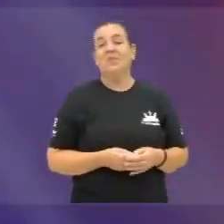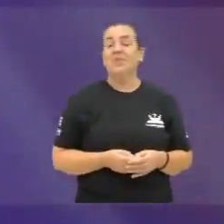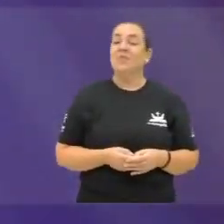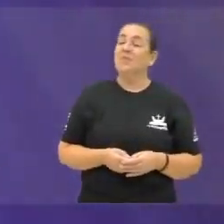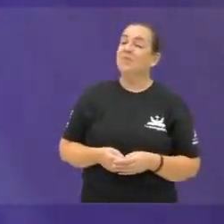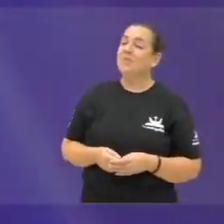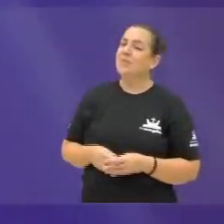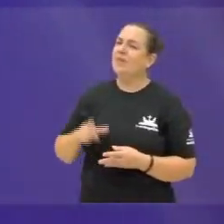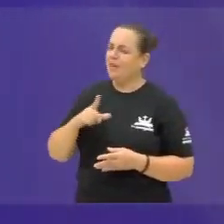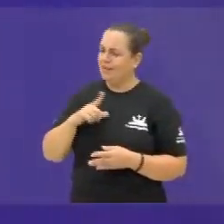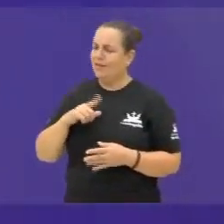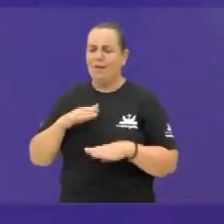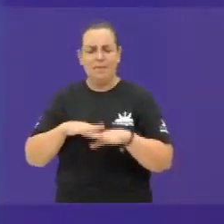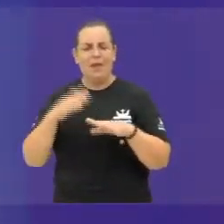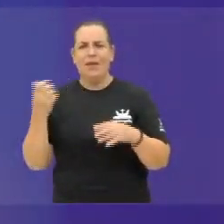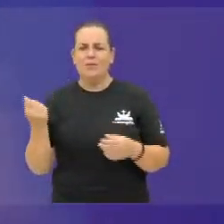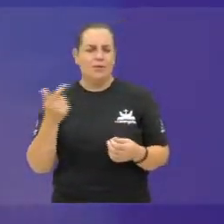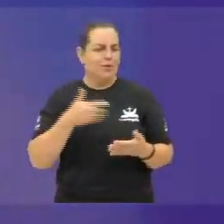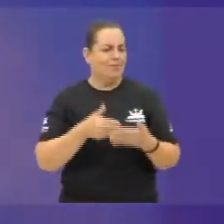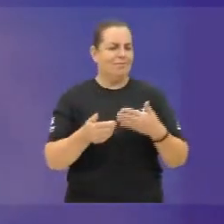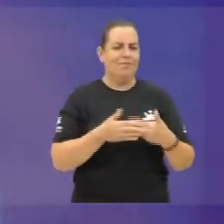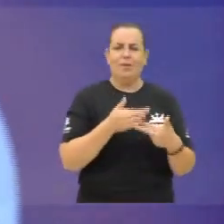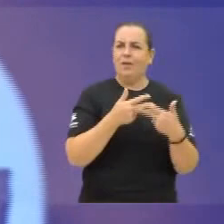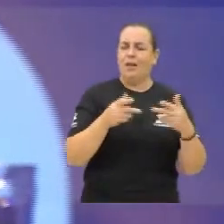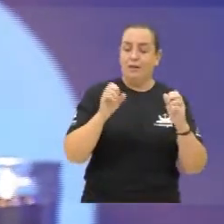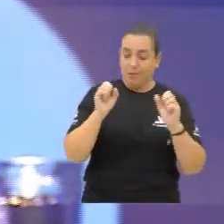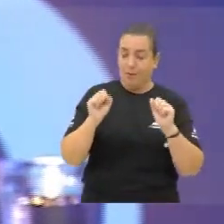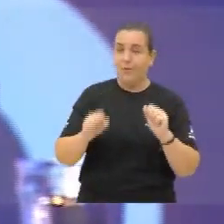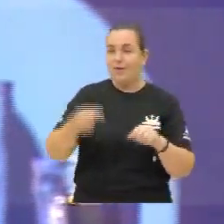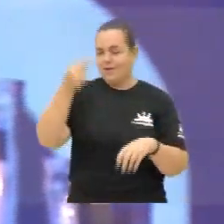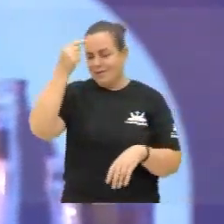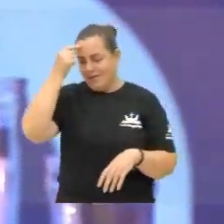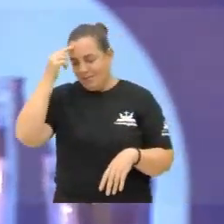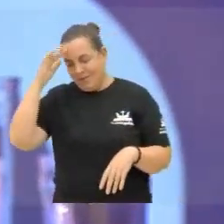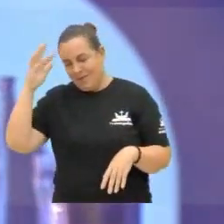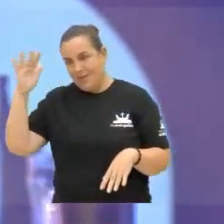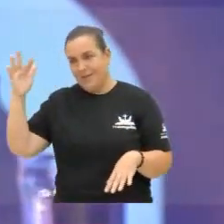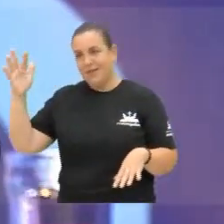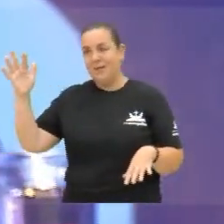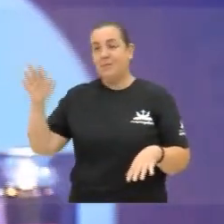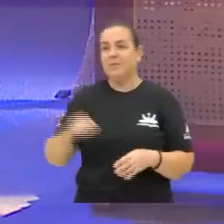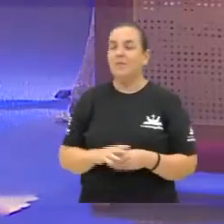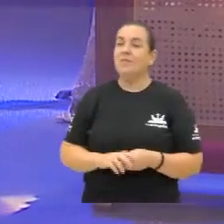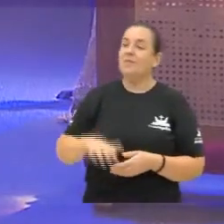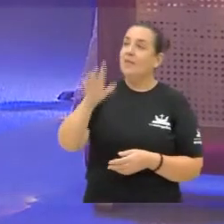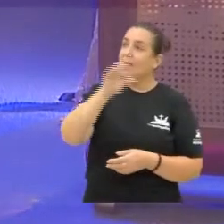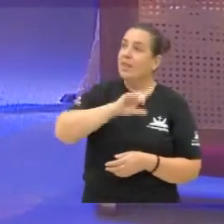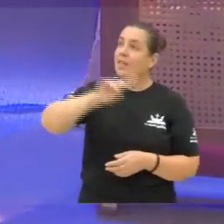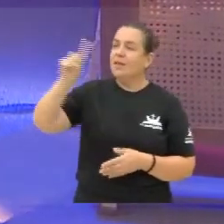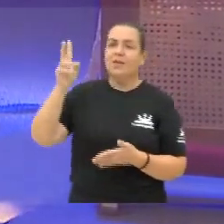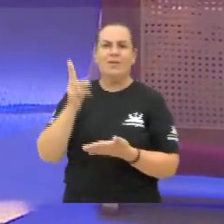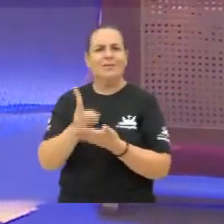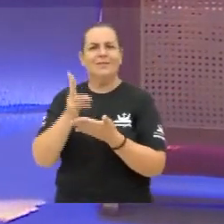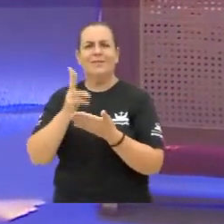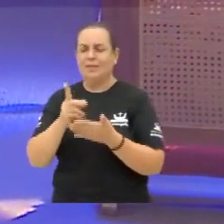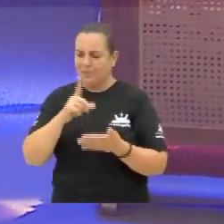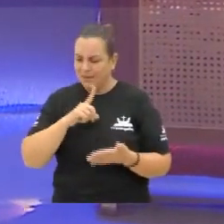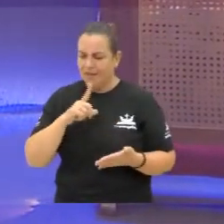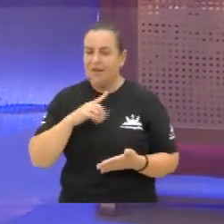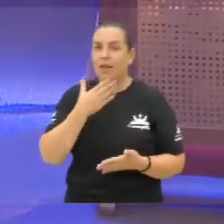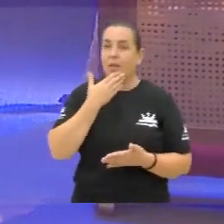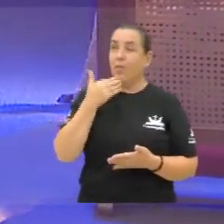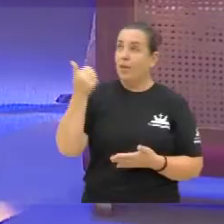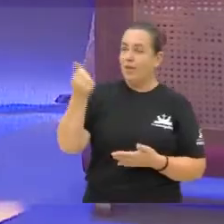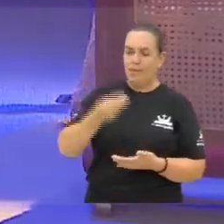bem mais que eu possa imaginar. Deus sempre tem o melhor. Deus sempre tem o melhor pra